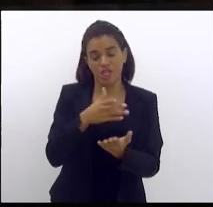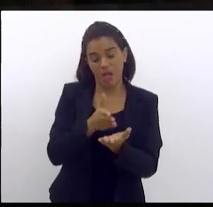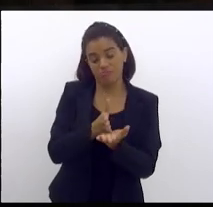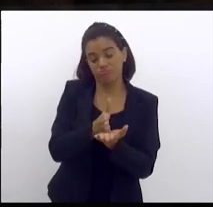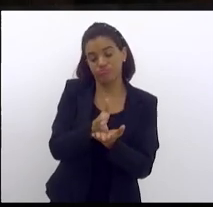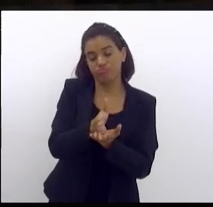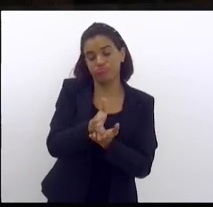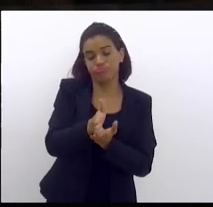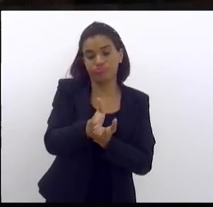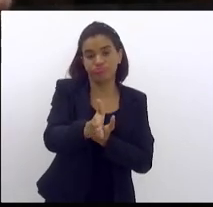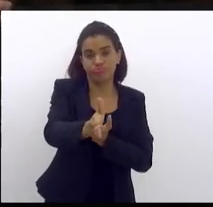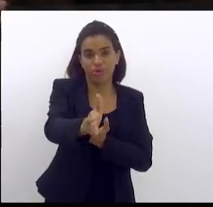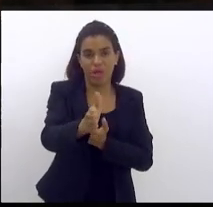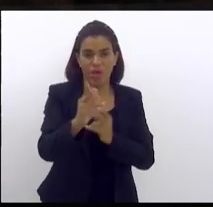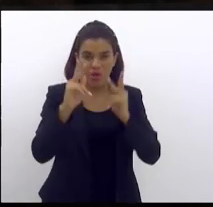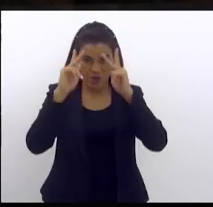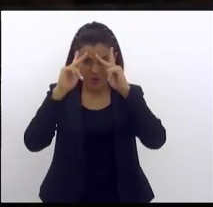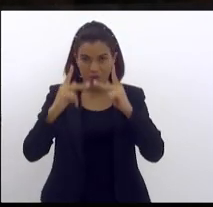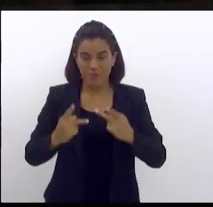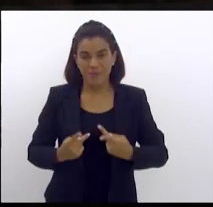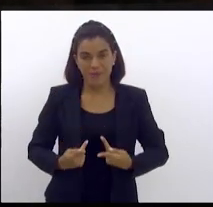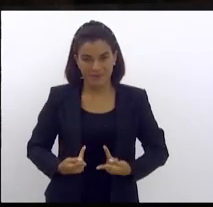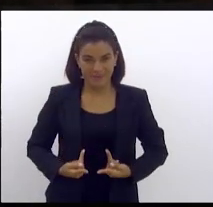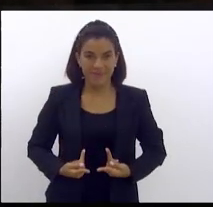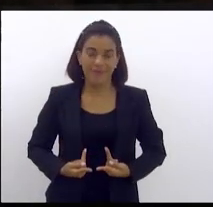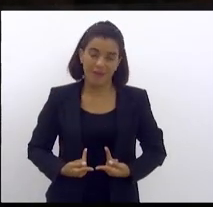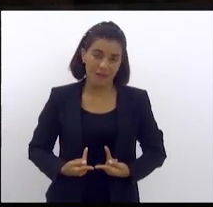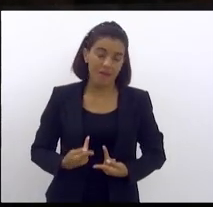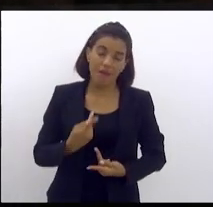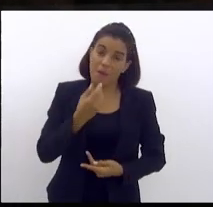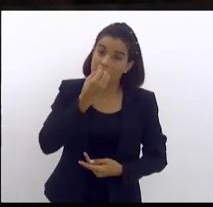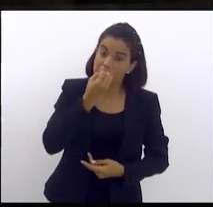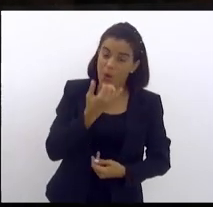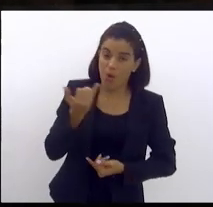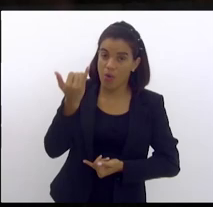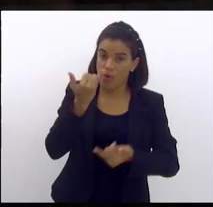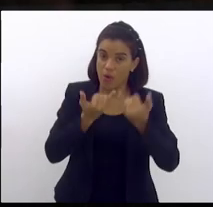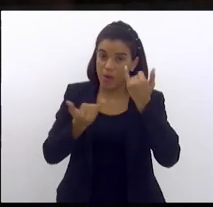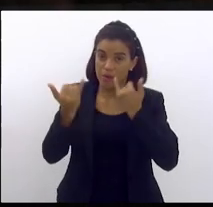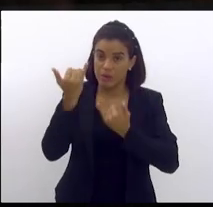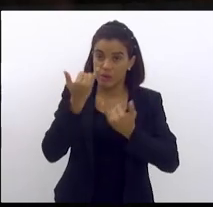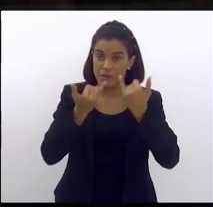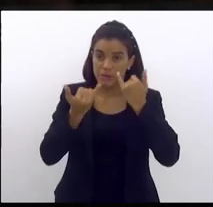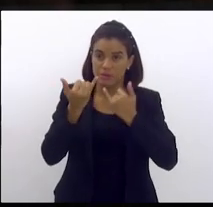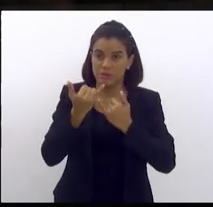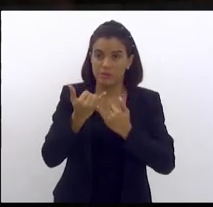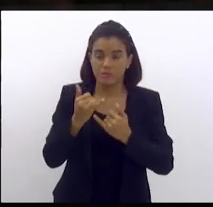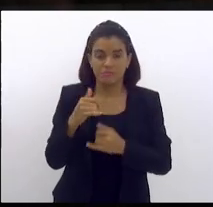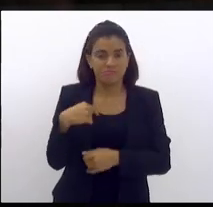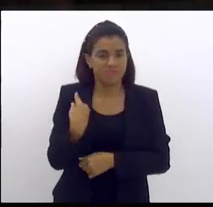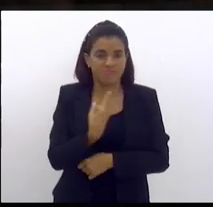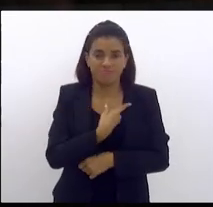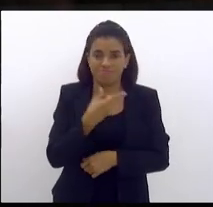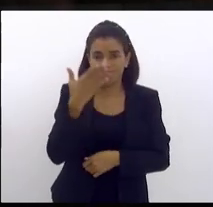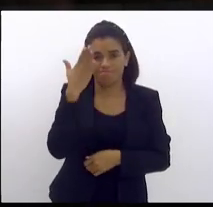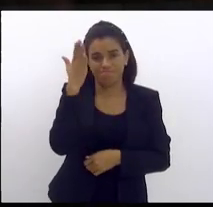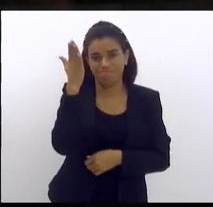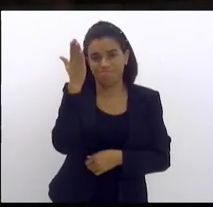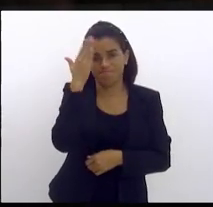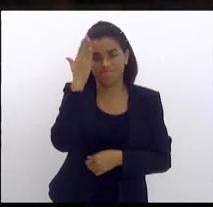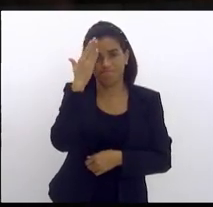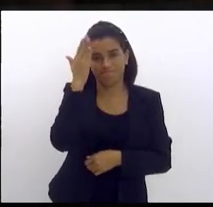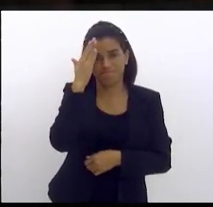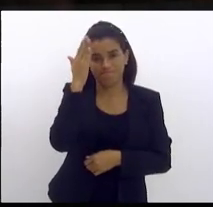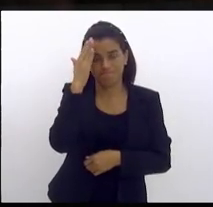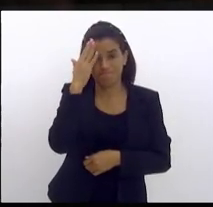começaram a funcionar hoje o que é uma grande boa notícia mas a gente sabe que